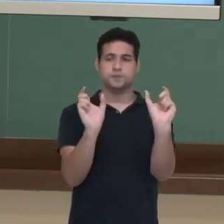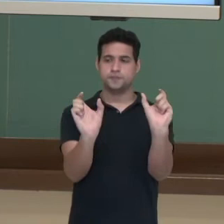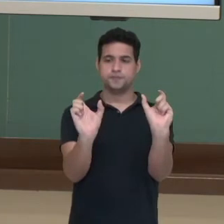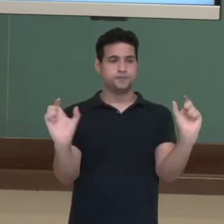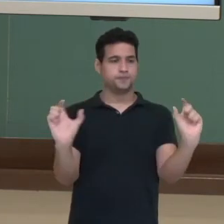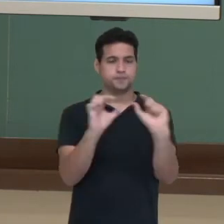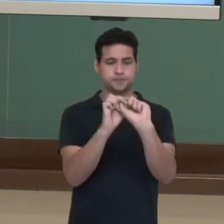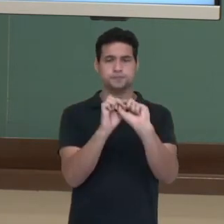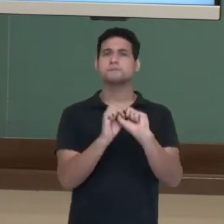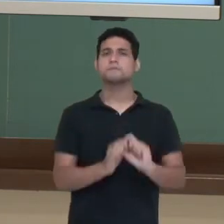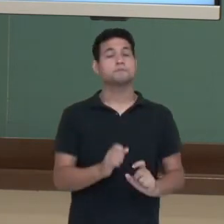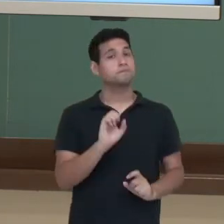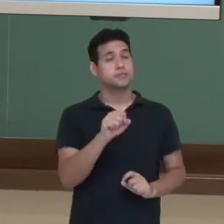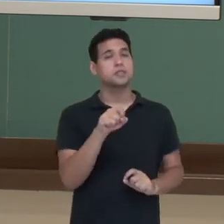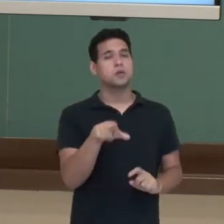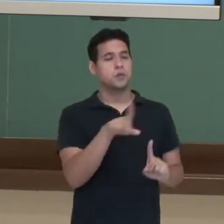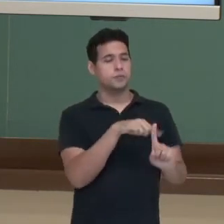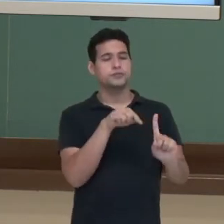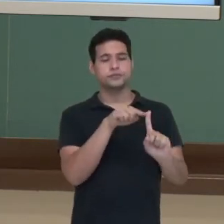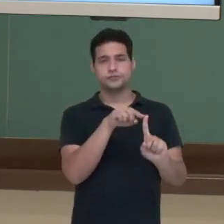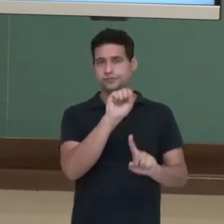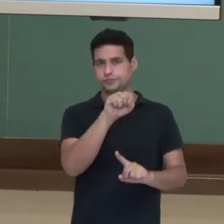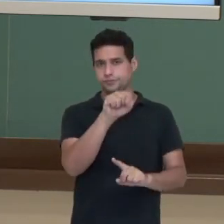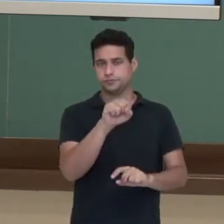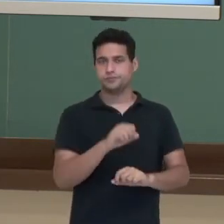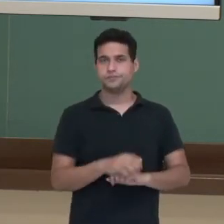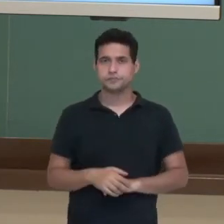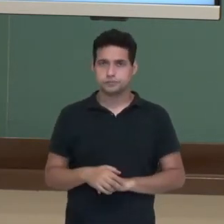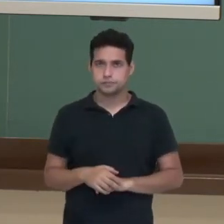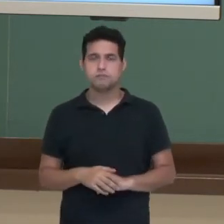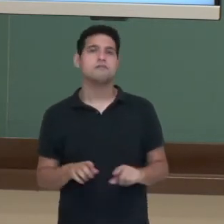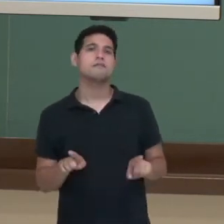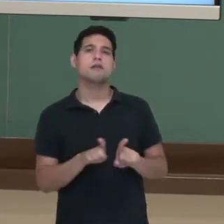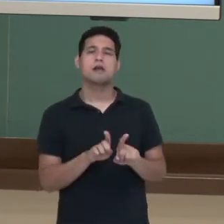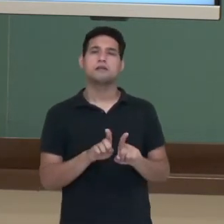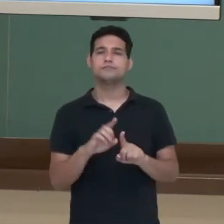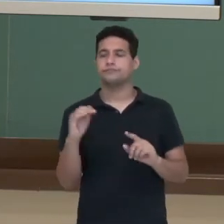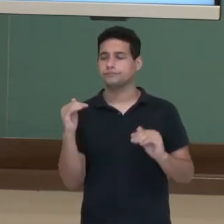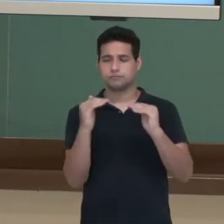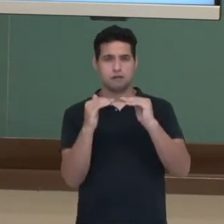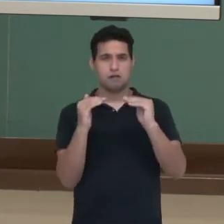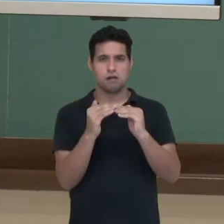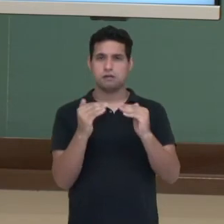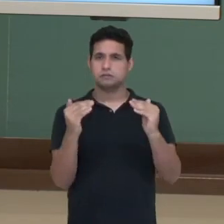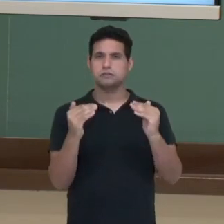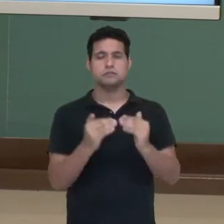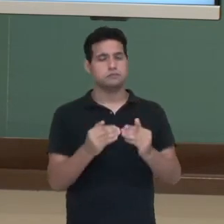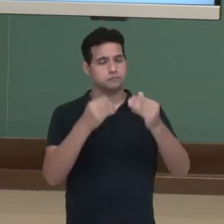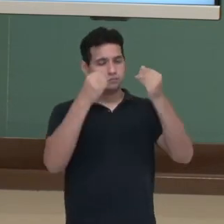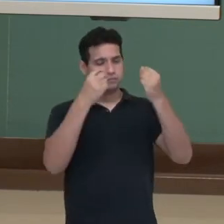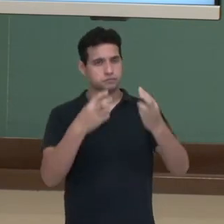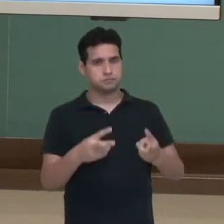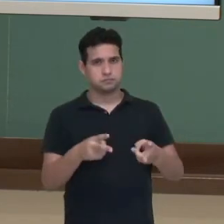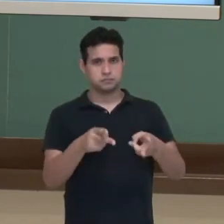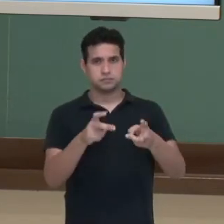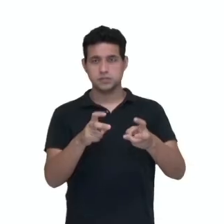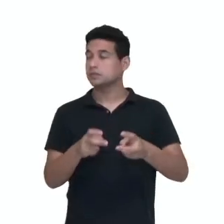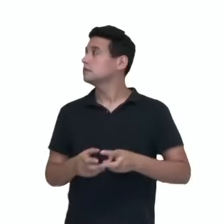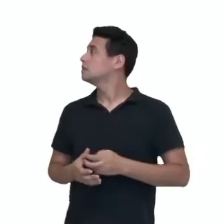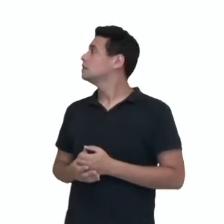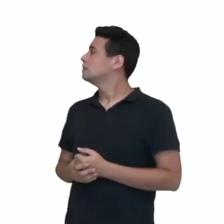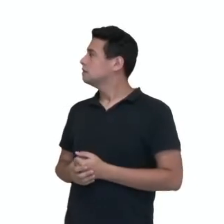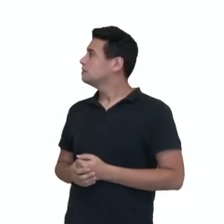orações. É isso o seu objetivo, ok? E dá coerência e coesão para essa oração. Vejam aqui, ó.